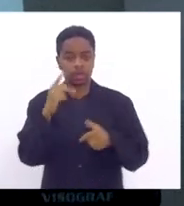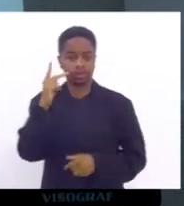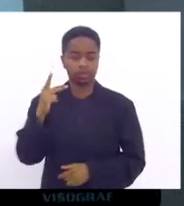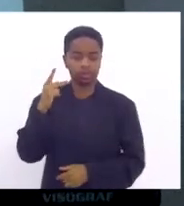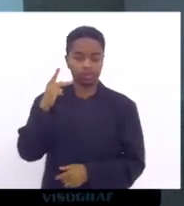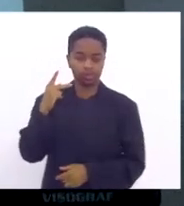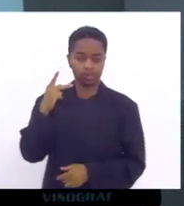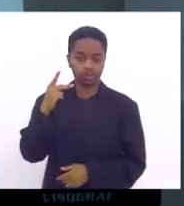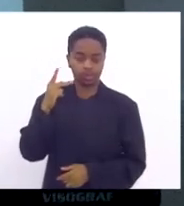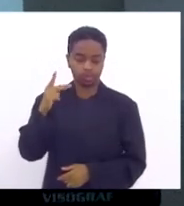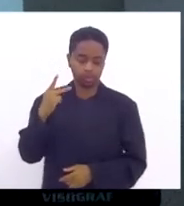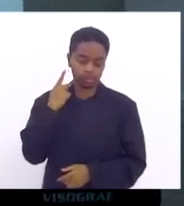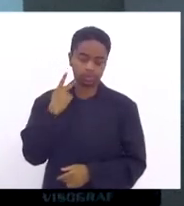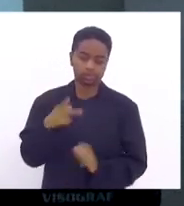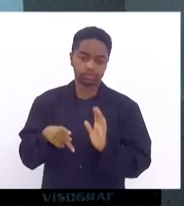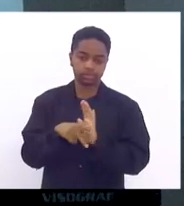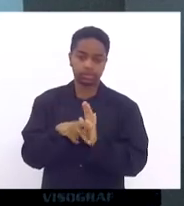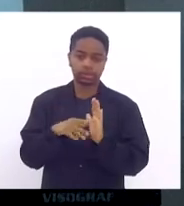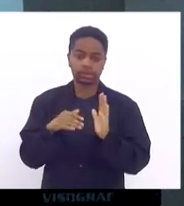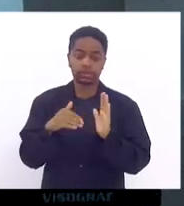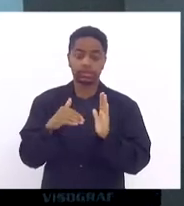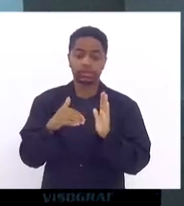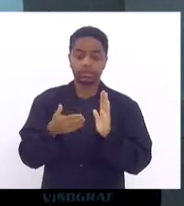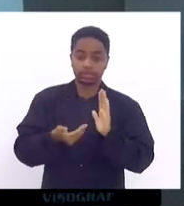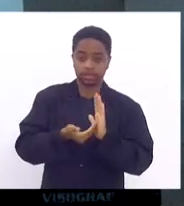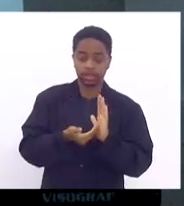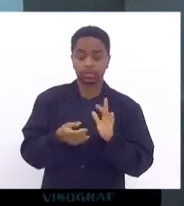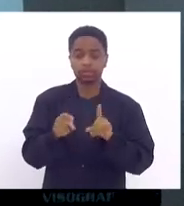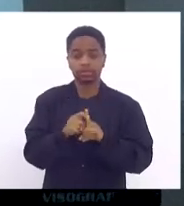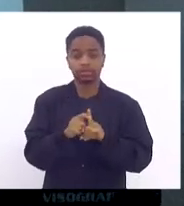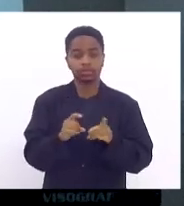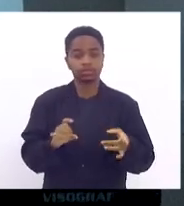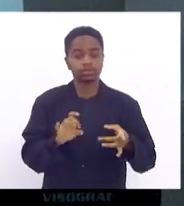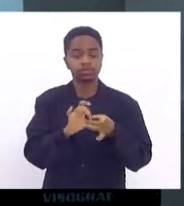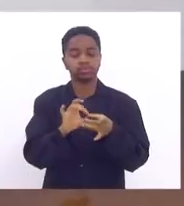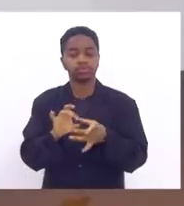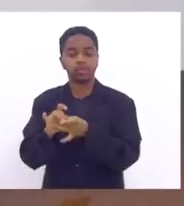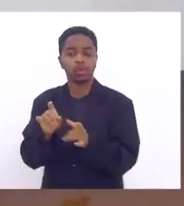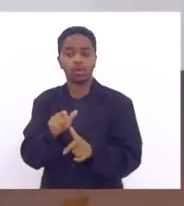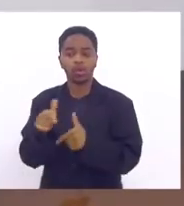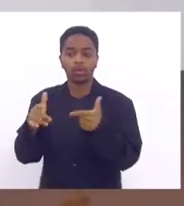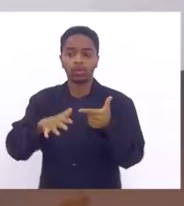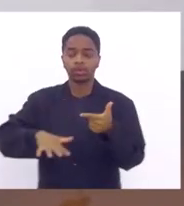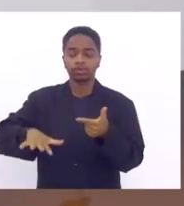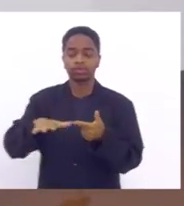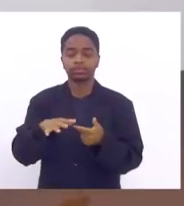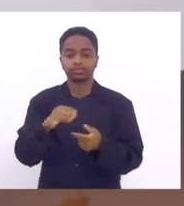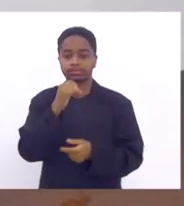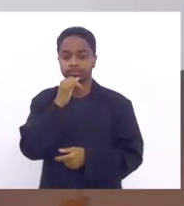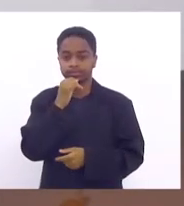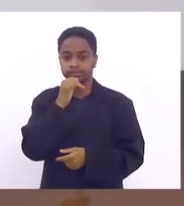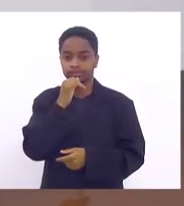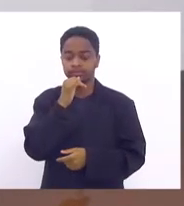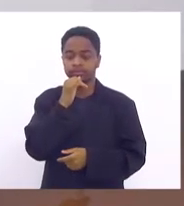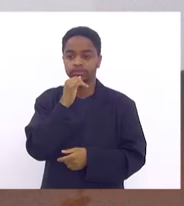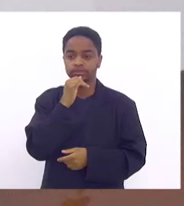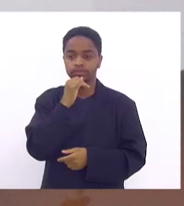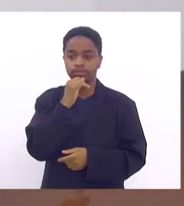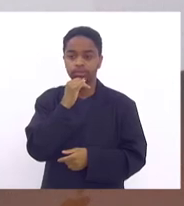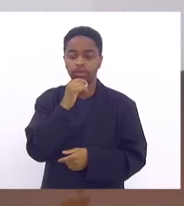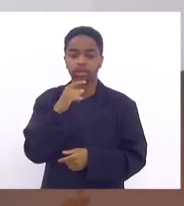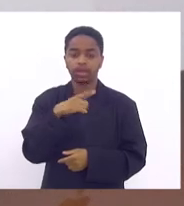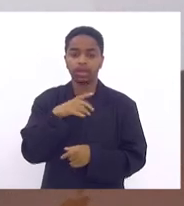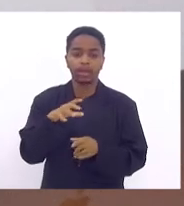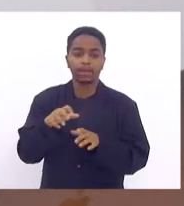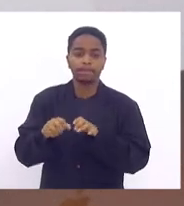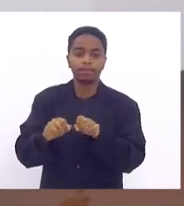senado da da da da advocacia do Senado que se estende né para as procuradorias legislativas em geral que foi o caso de uma busca e apreensão determinada por